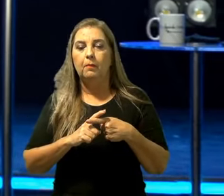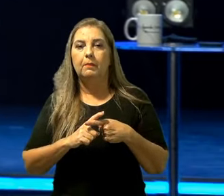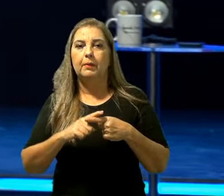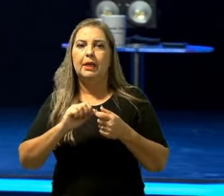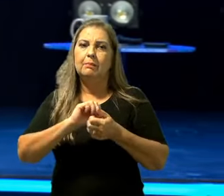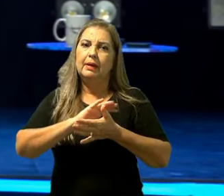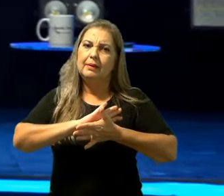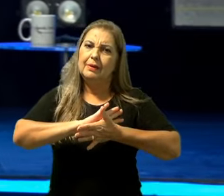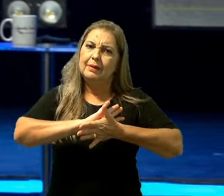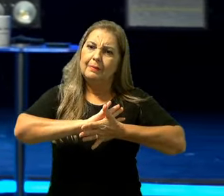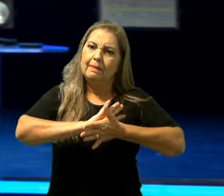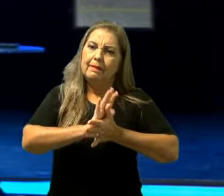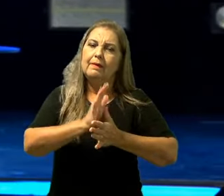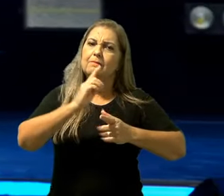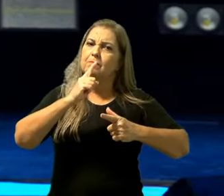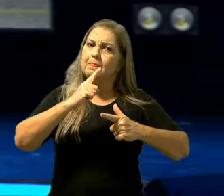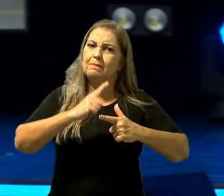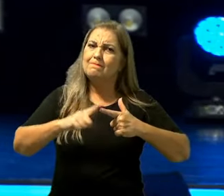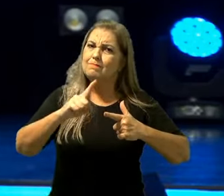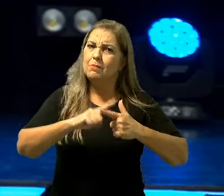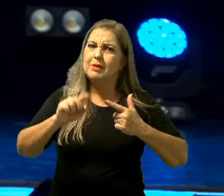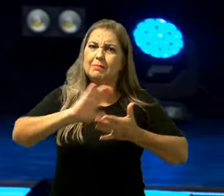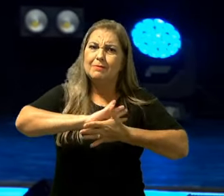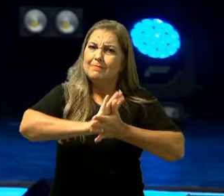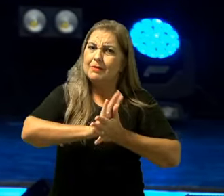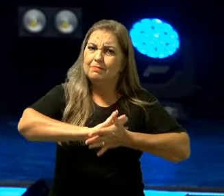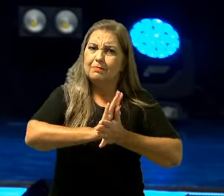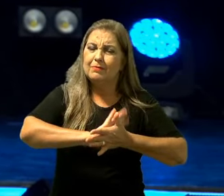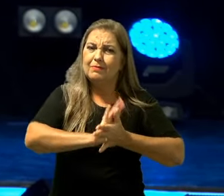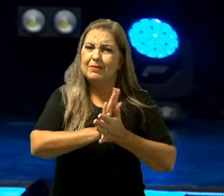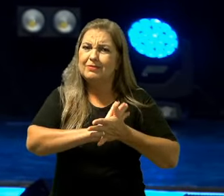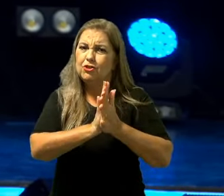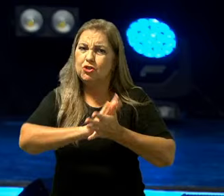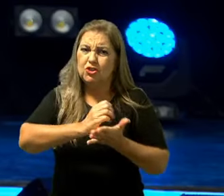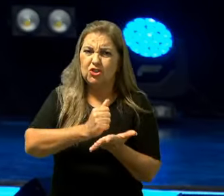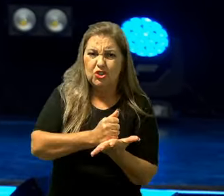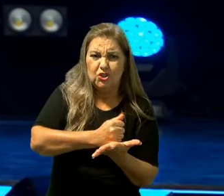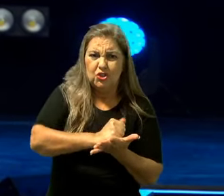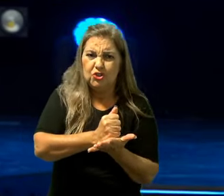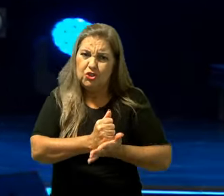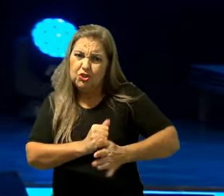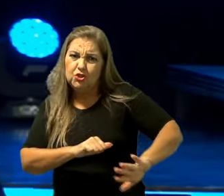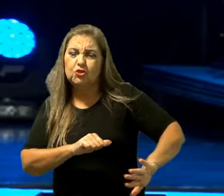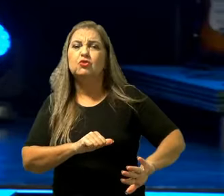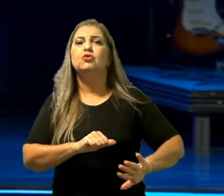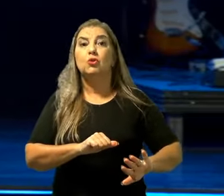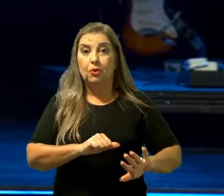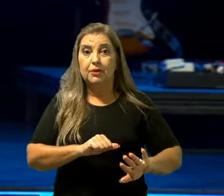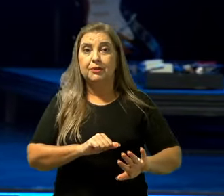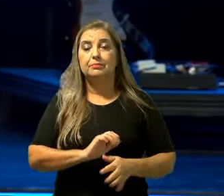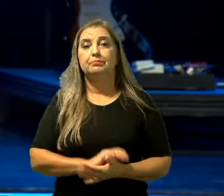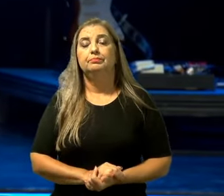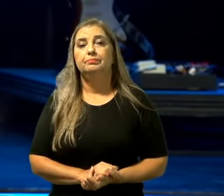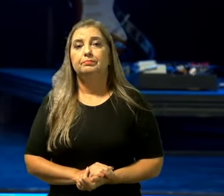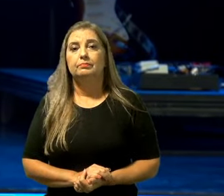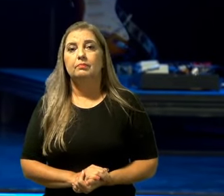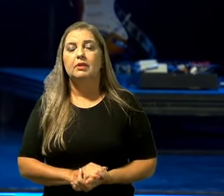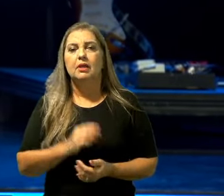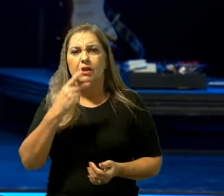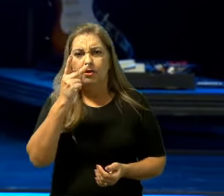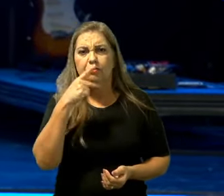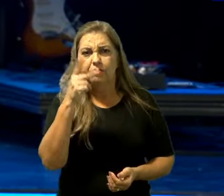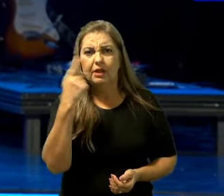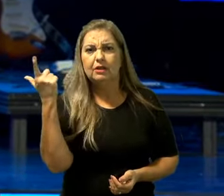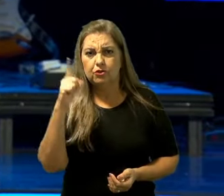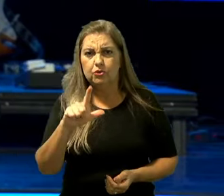O problema é que processos forjam as nossas bases, os nossos alicerces. E eu acho que eu já falei isso aqui certa vez, mas eu vou falar de